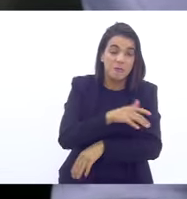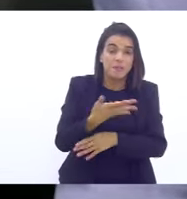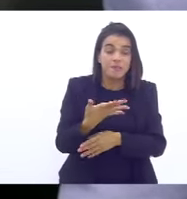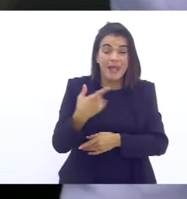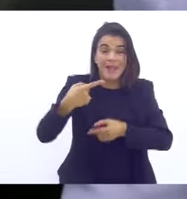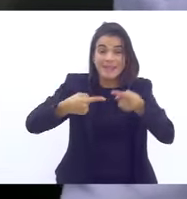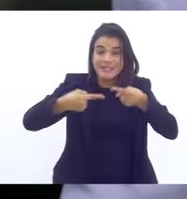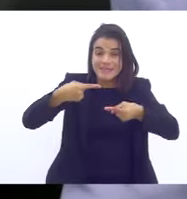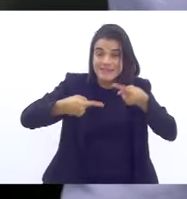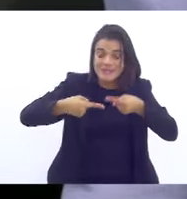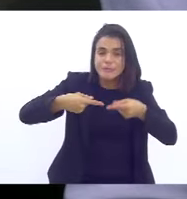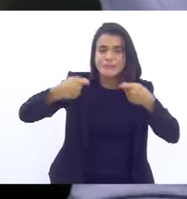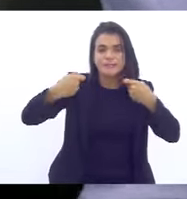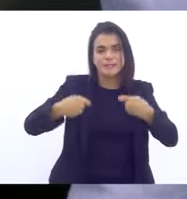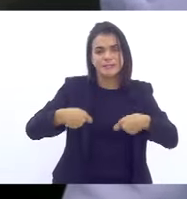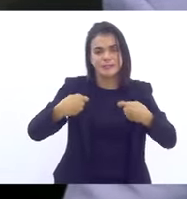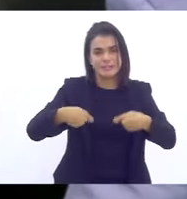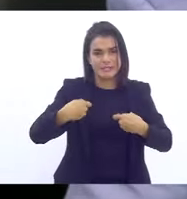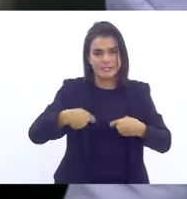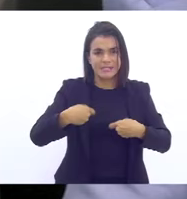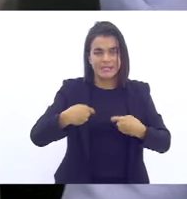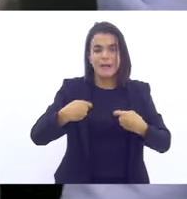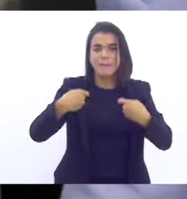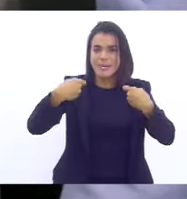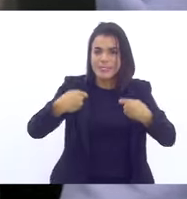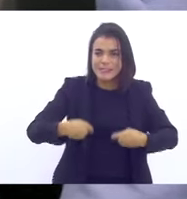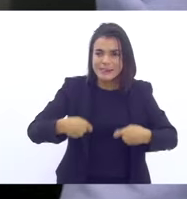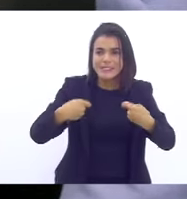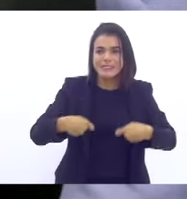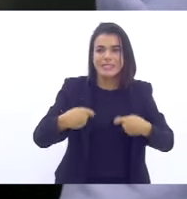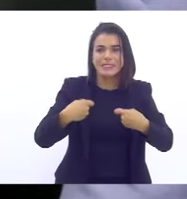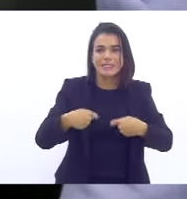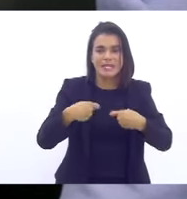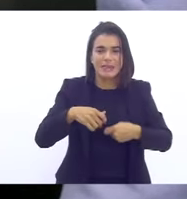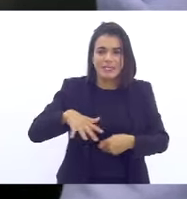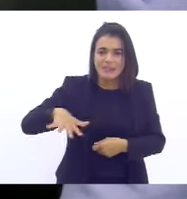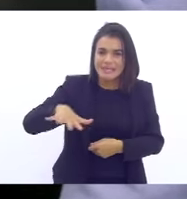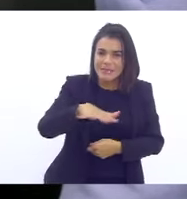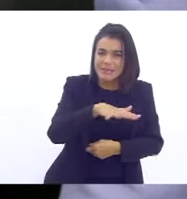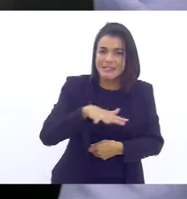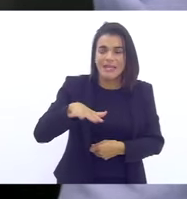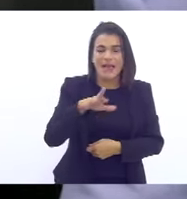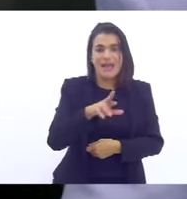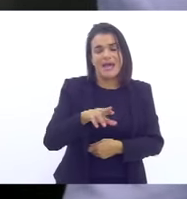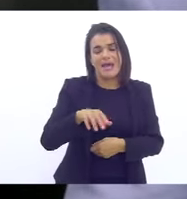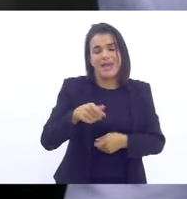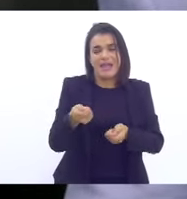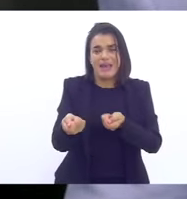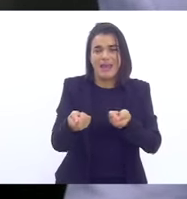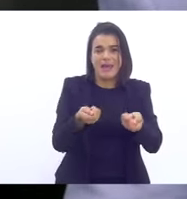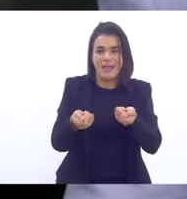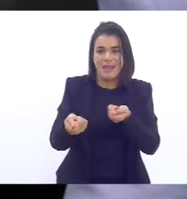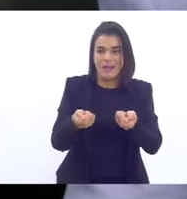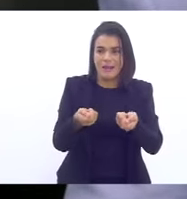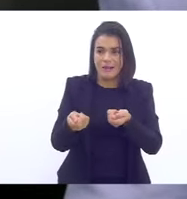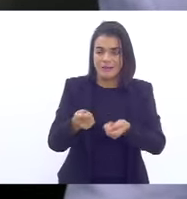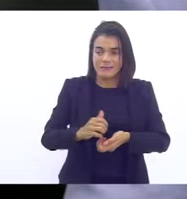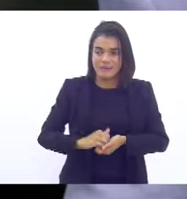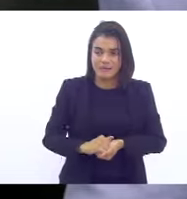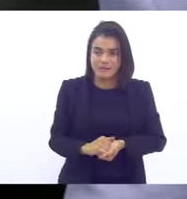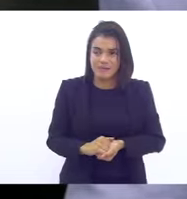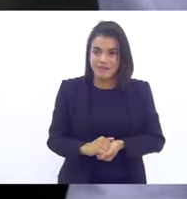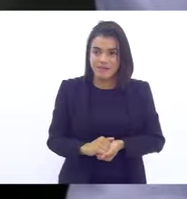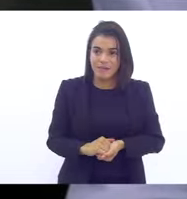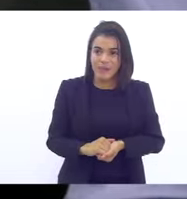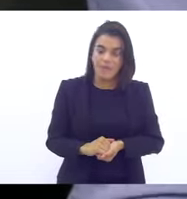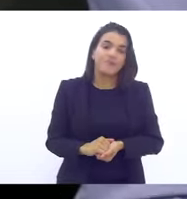discussão deveria ter sido feita, ou deve ser feita, dentro do órgão regulador para estabelecer o investimento.